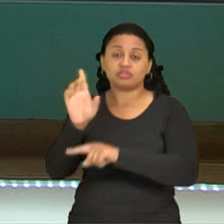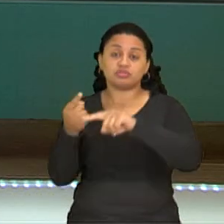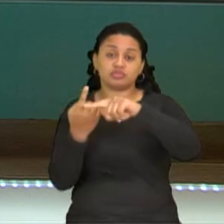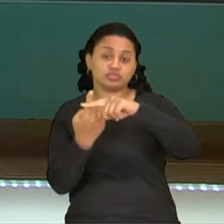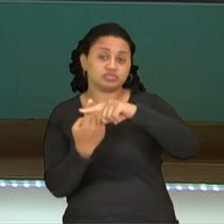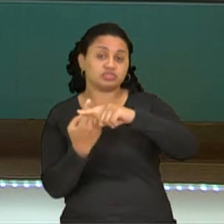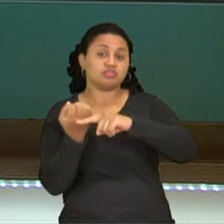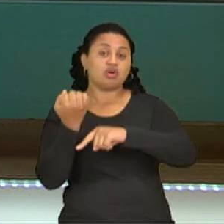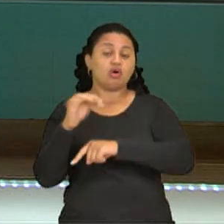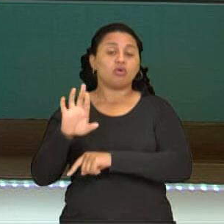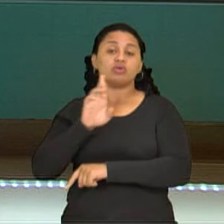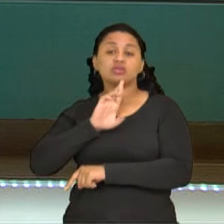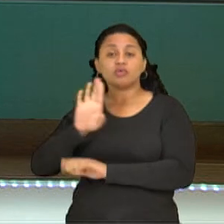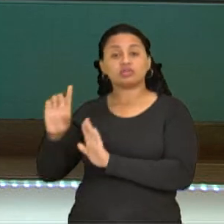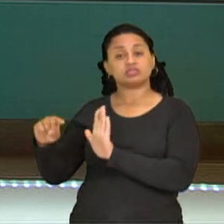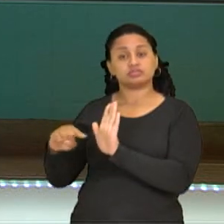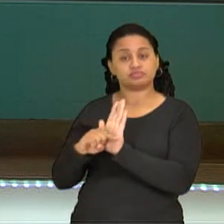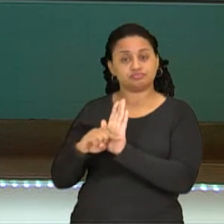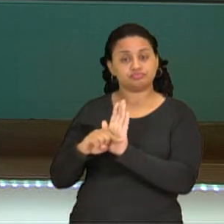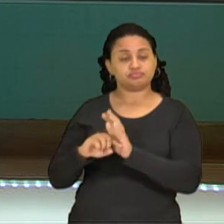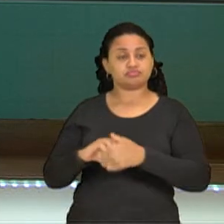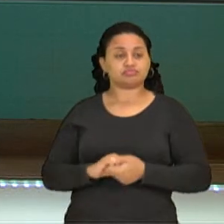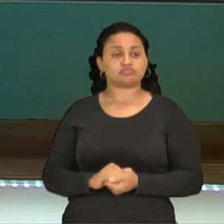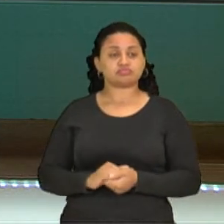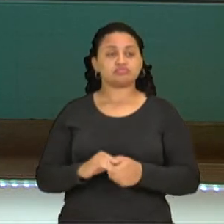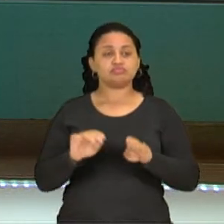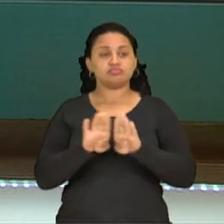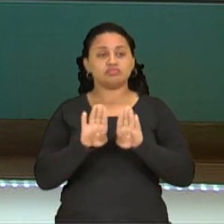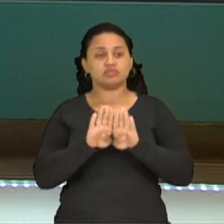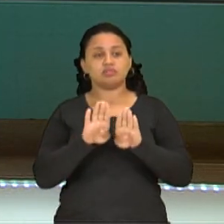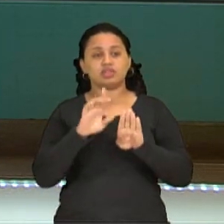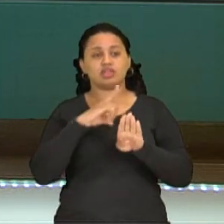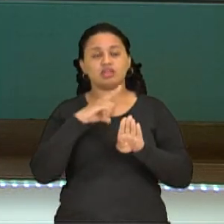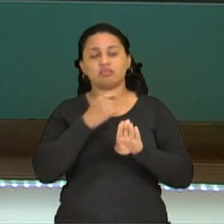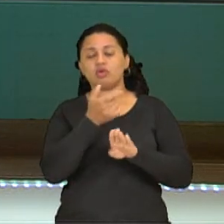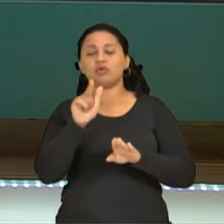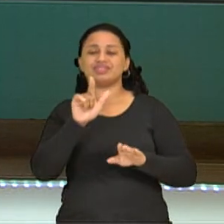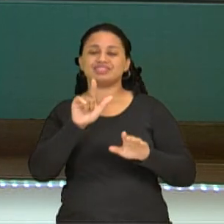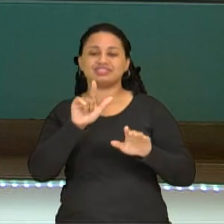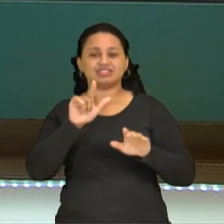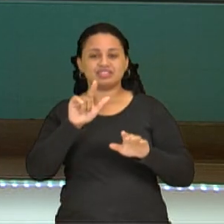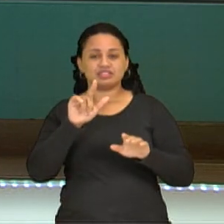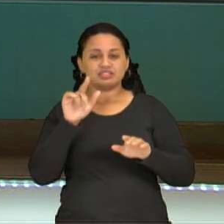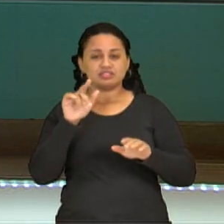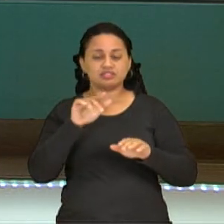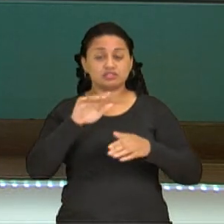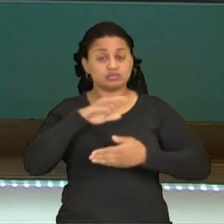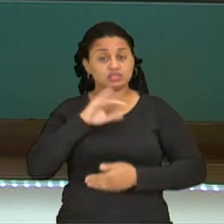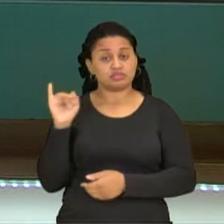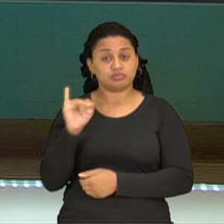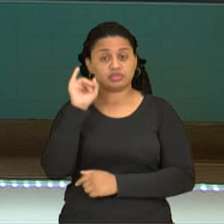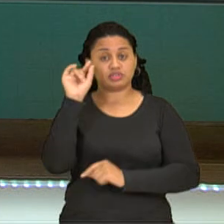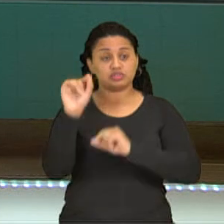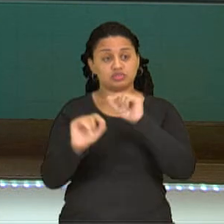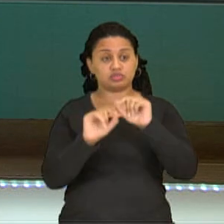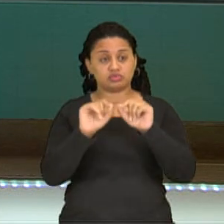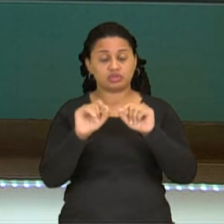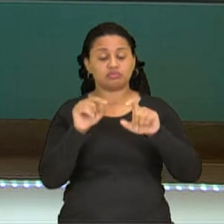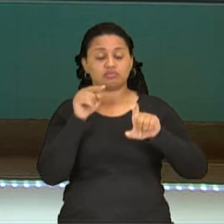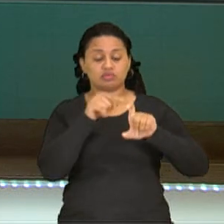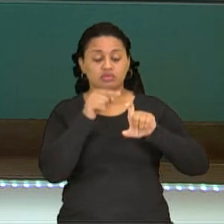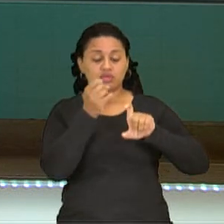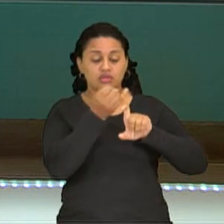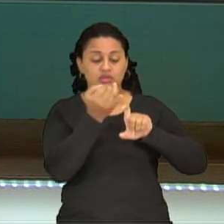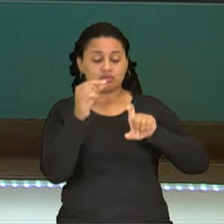ou negativo, ok? E tem outra situação também que eu tenho que levar em consideração: o